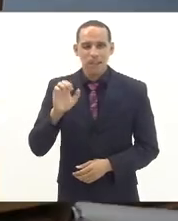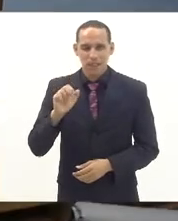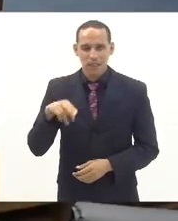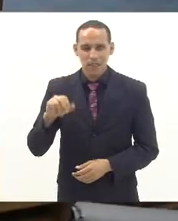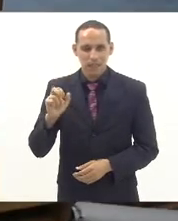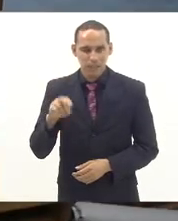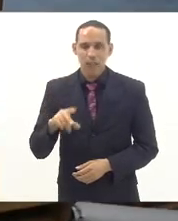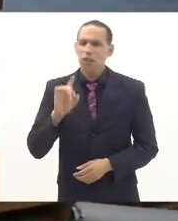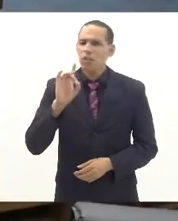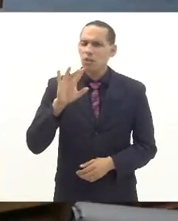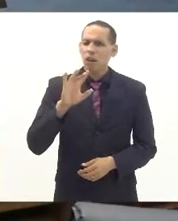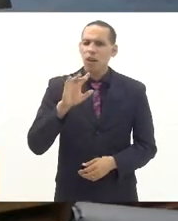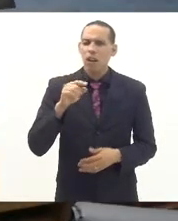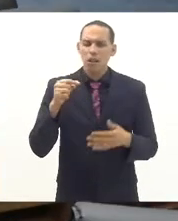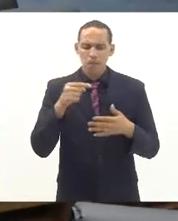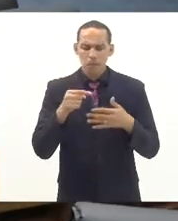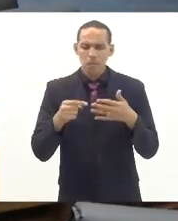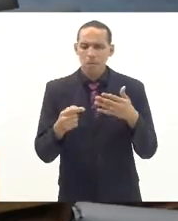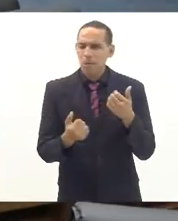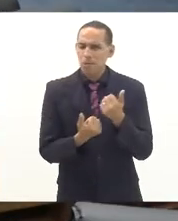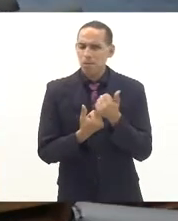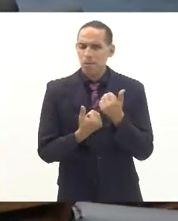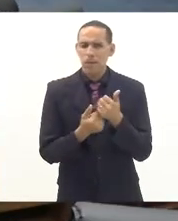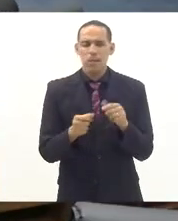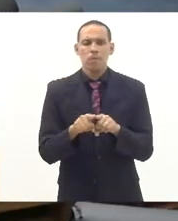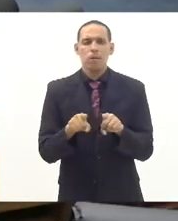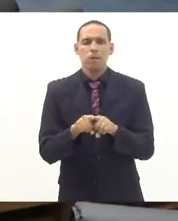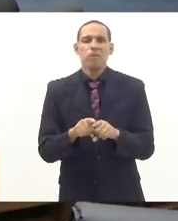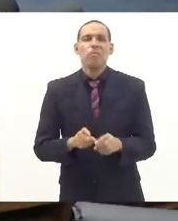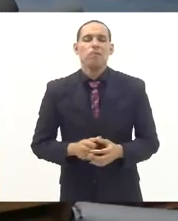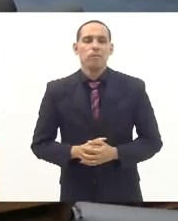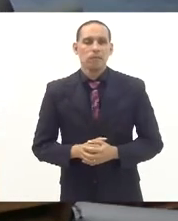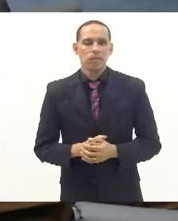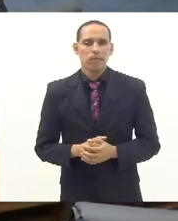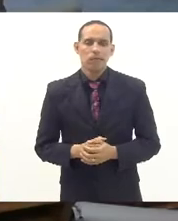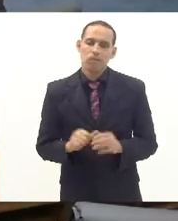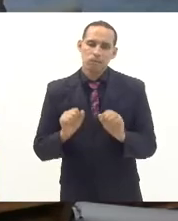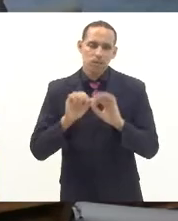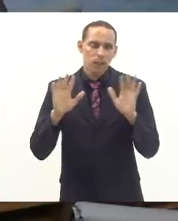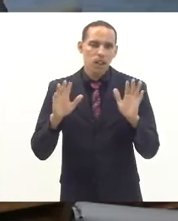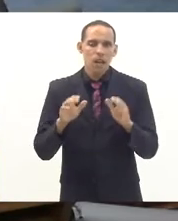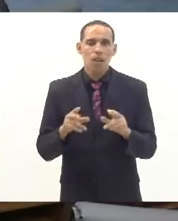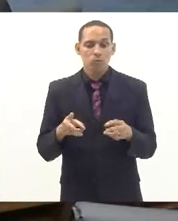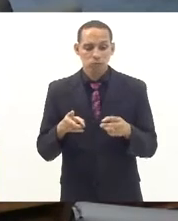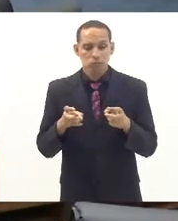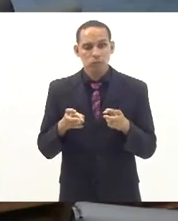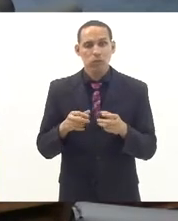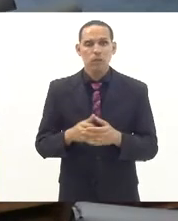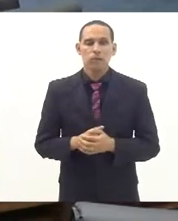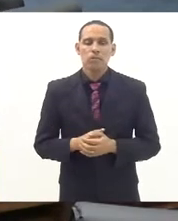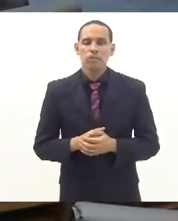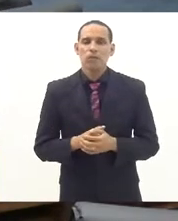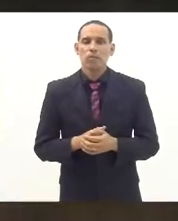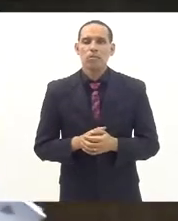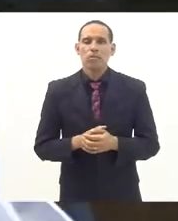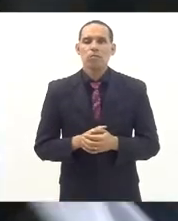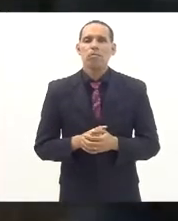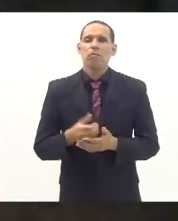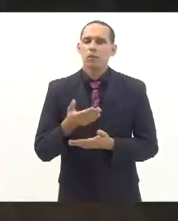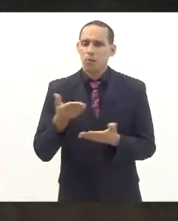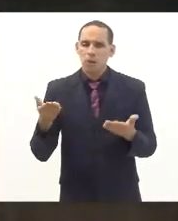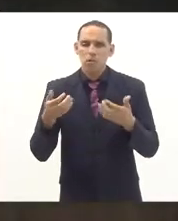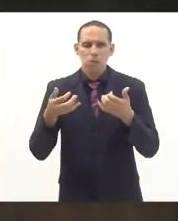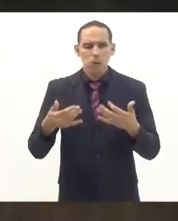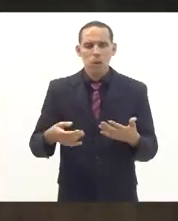gente aqui vai fazer algumas contribuições aqui também e obviamente aqui reconhecendo toda as colocações